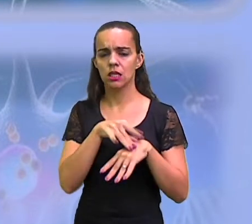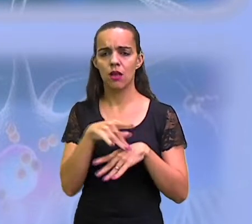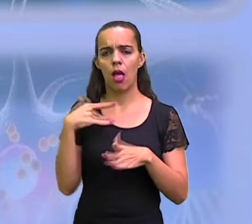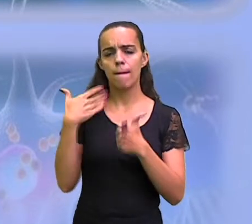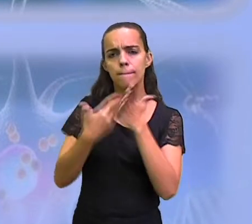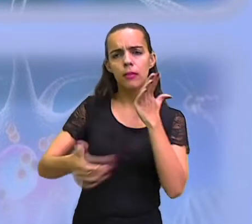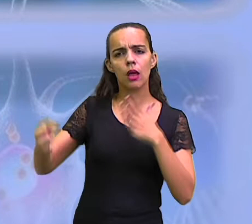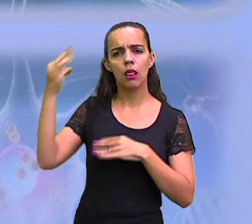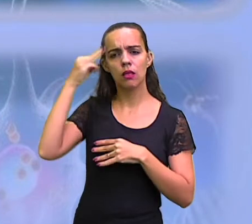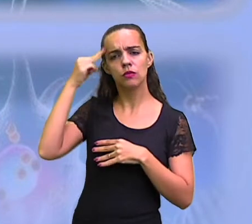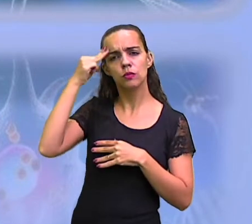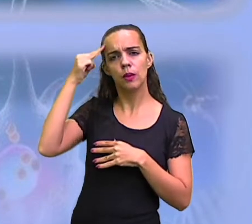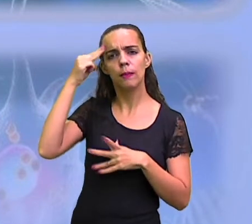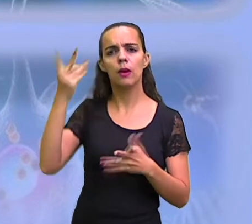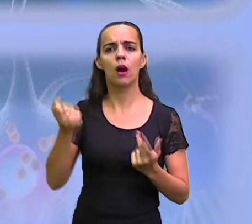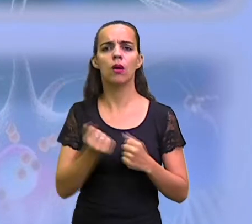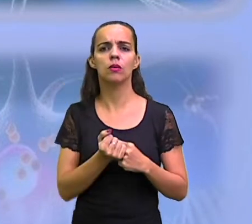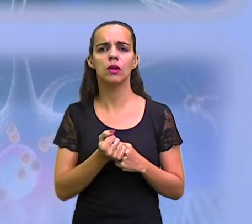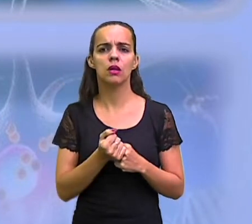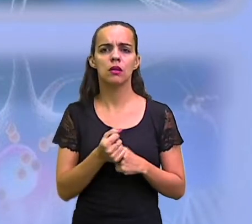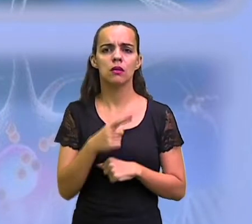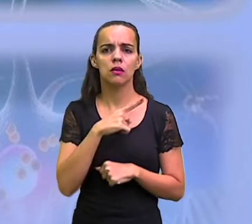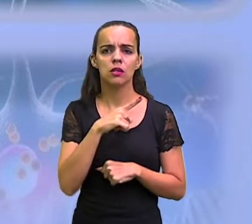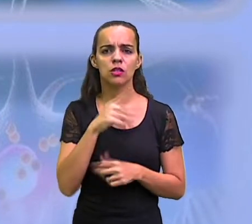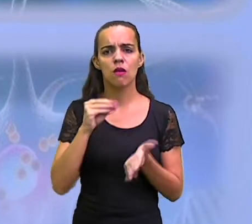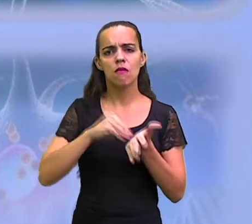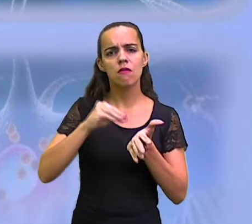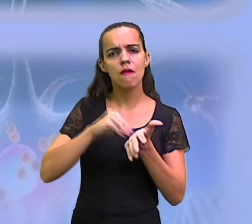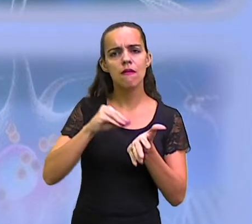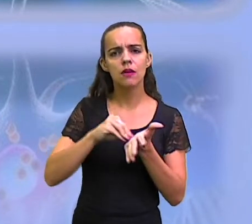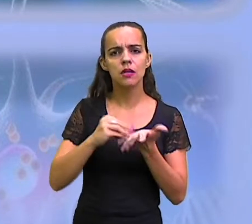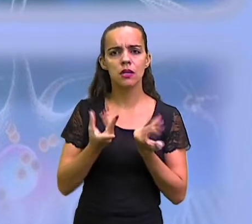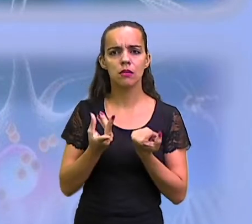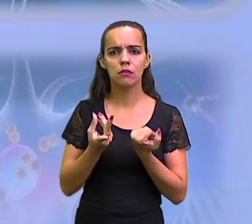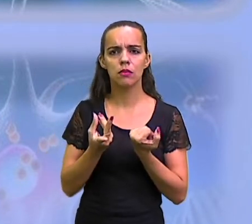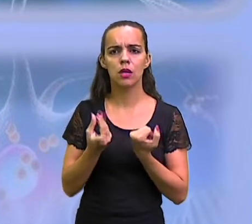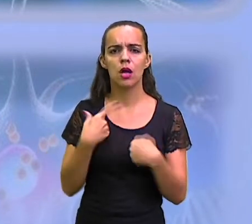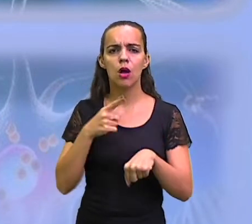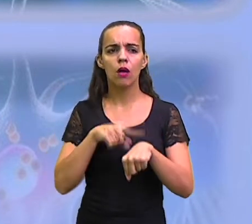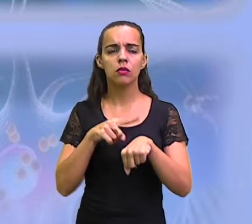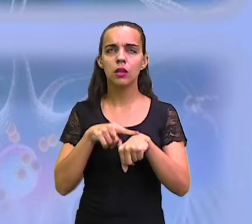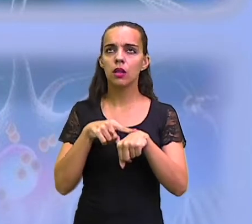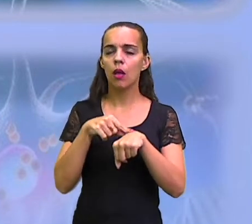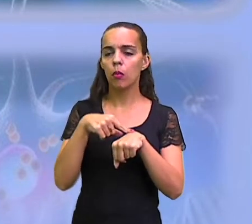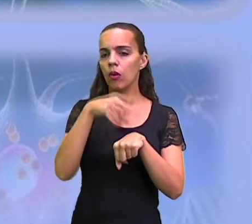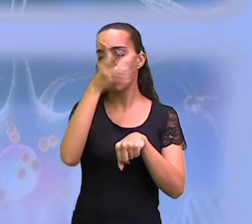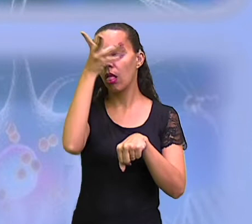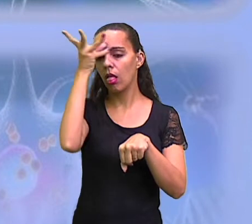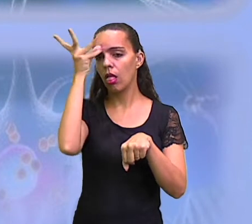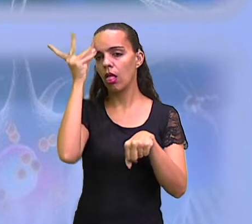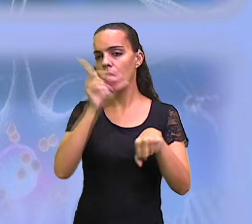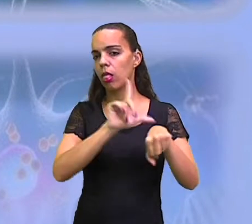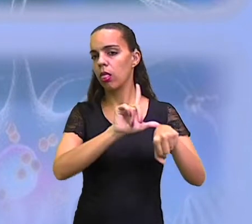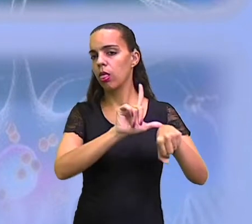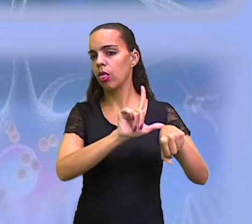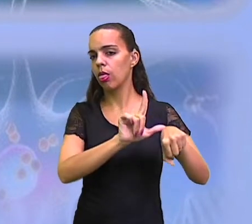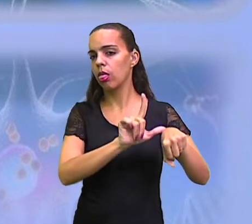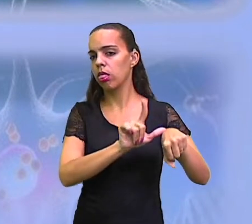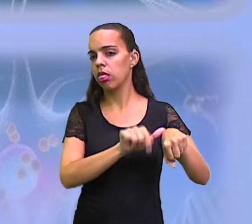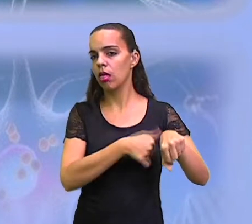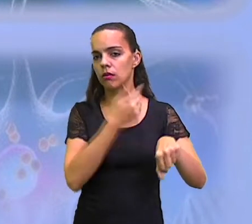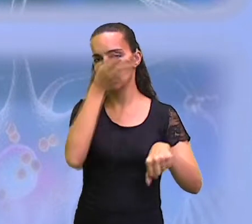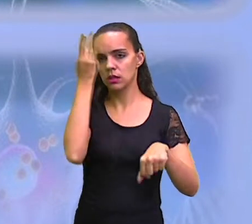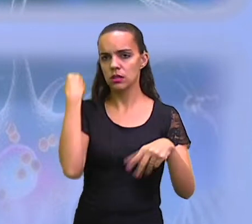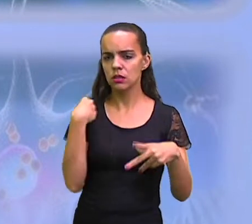memória, a confusão mental, falta da noção do tempo, mudanças de comportamento e falta